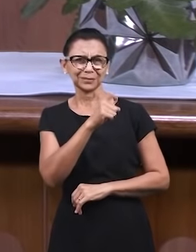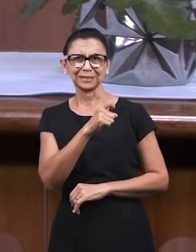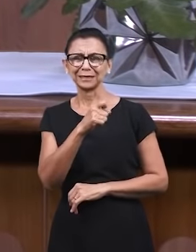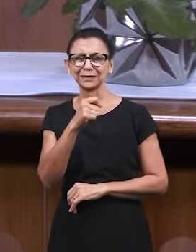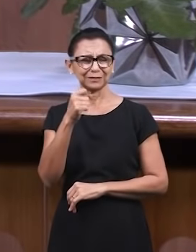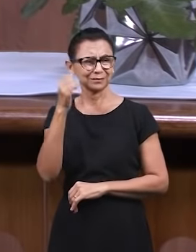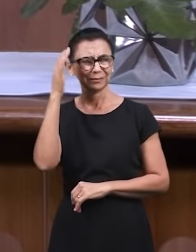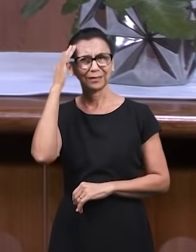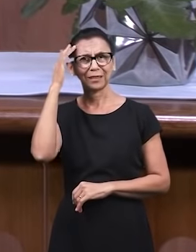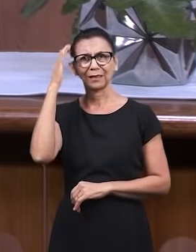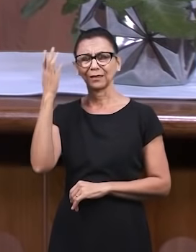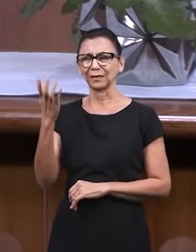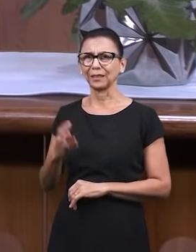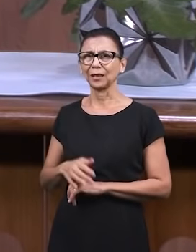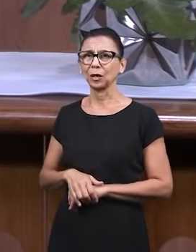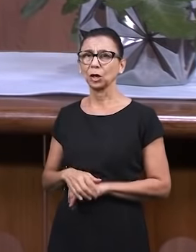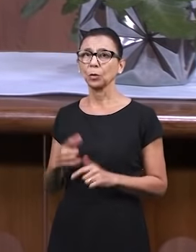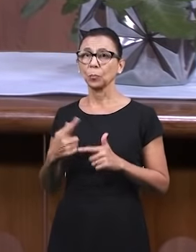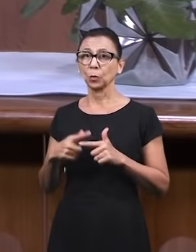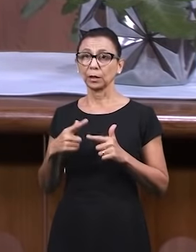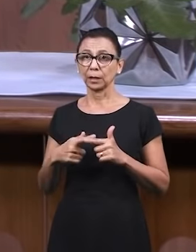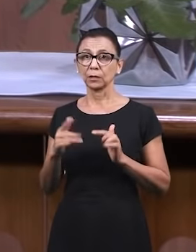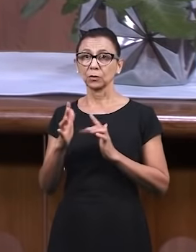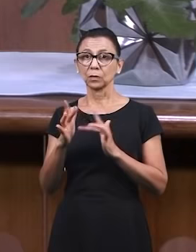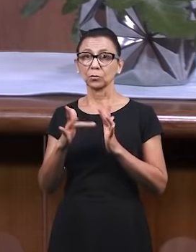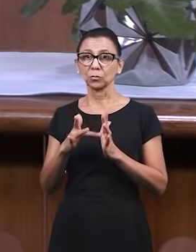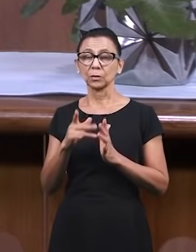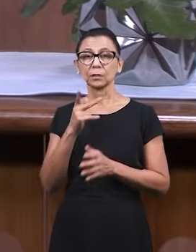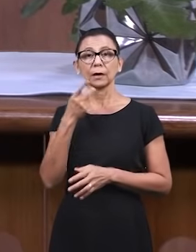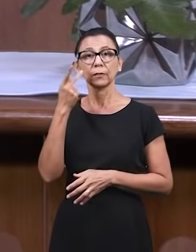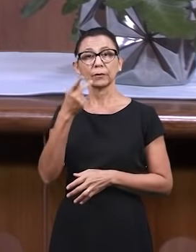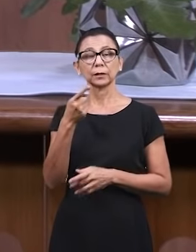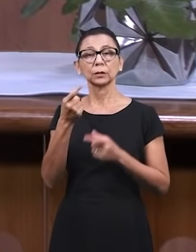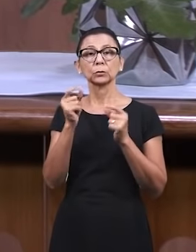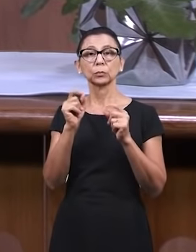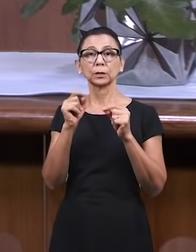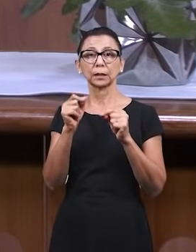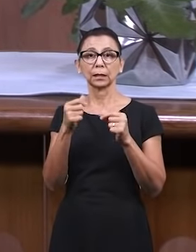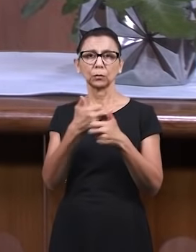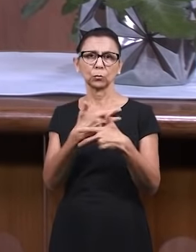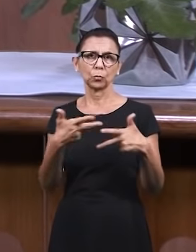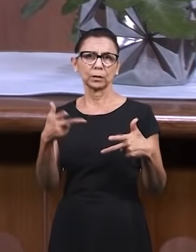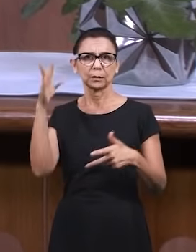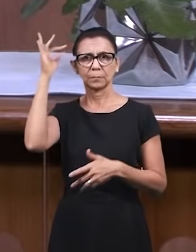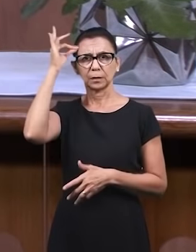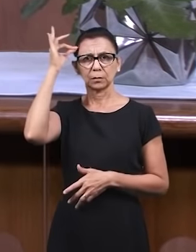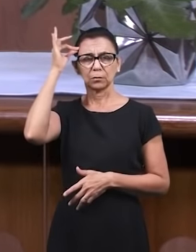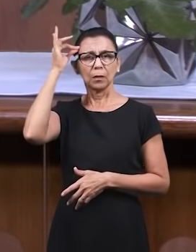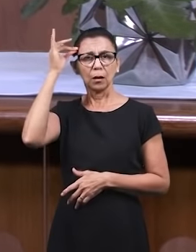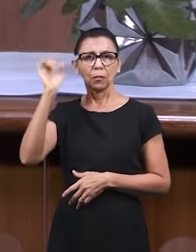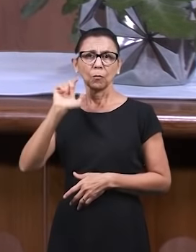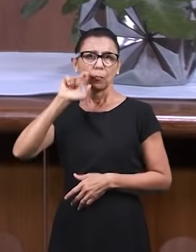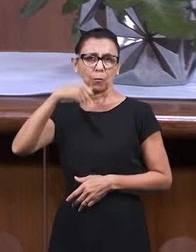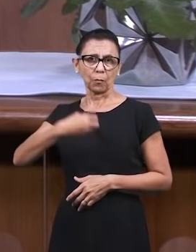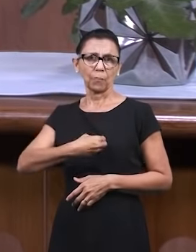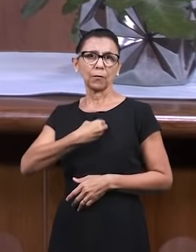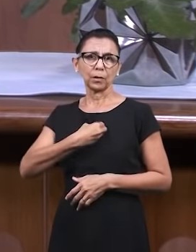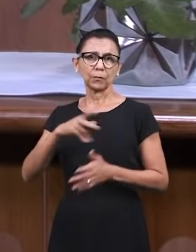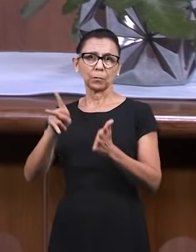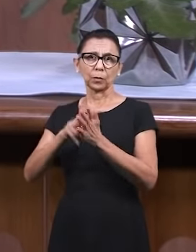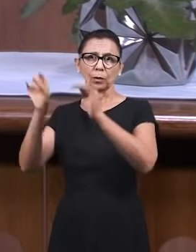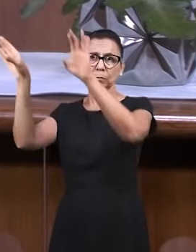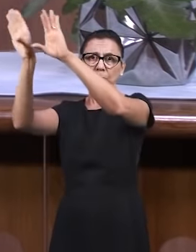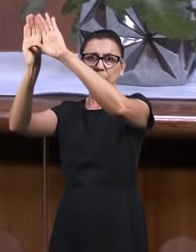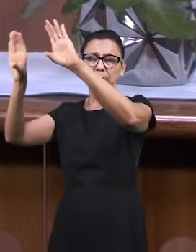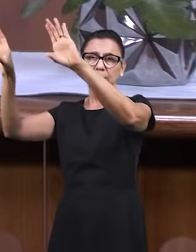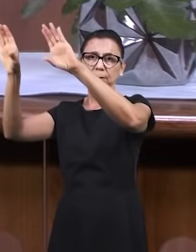de entender, porque o Senhor estava falando daquilo que é espiritual. Eu sou o pão vivo que desceu do céu. E aí